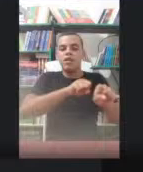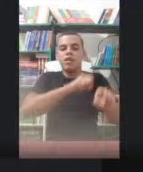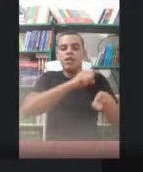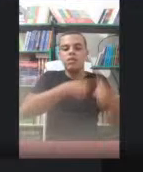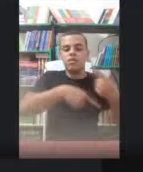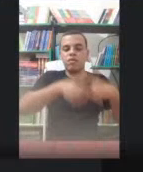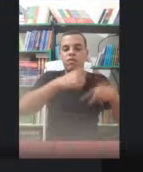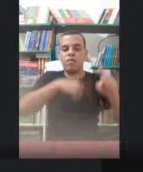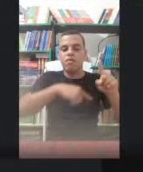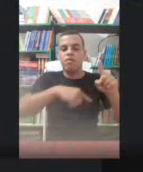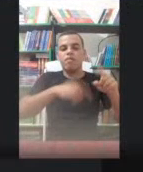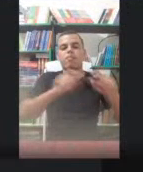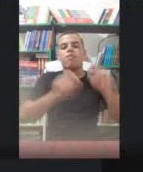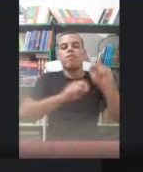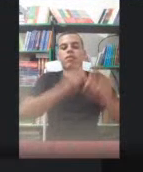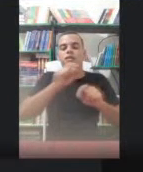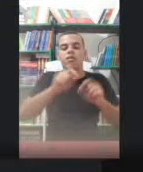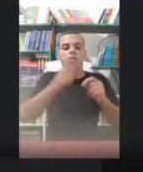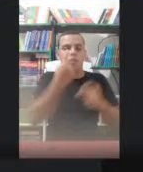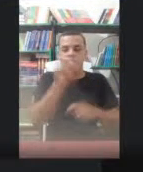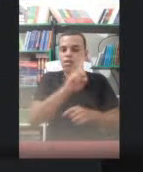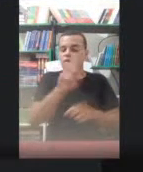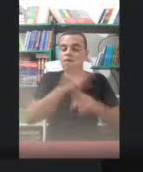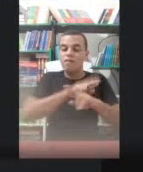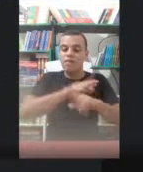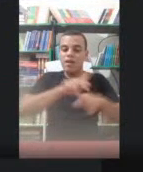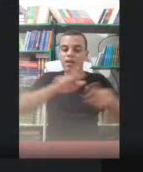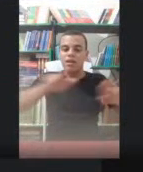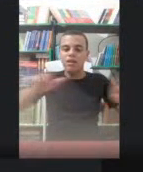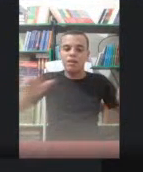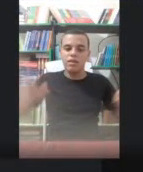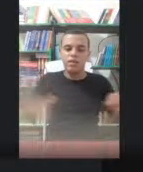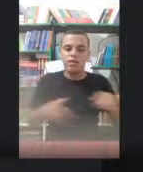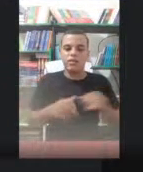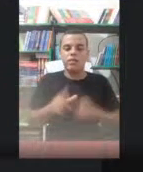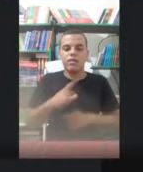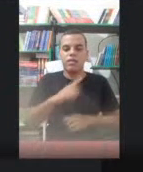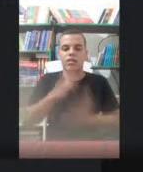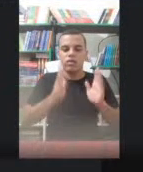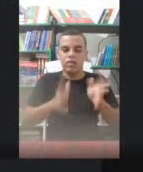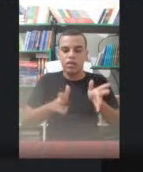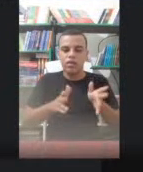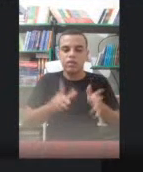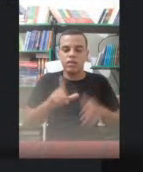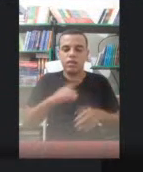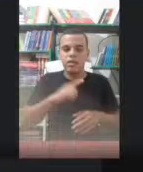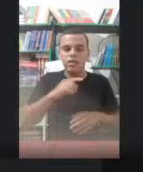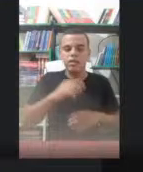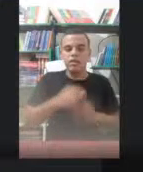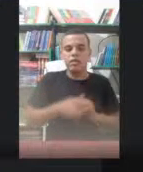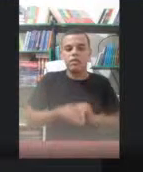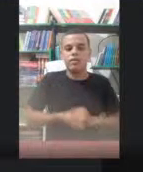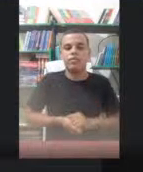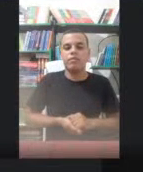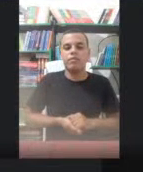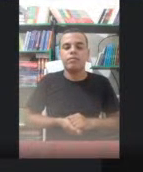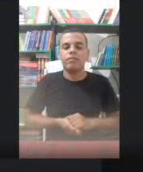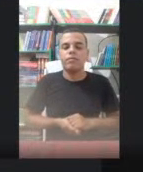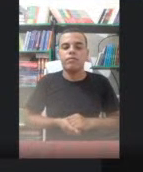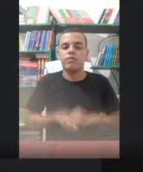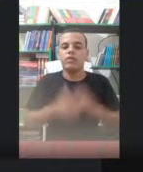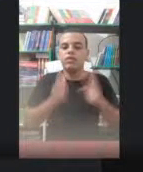só um, são vários, né? Eu acho que a gente já tem um quantitativo de 100% das equipes daqui de João Pessoa já